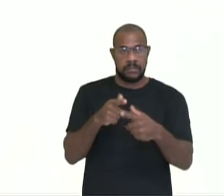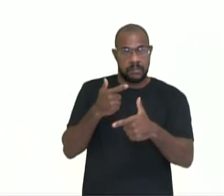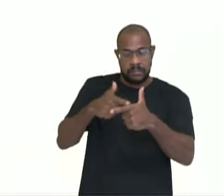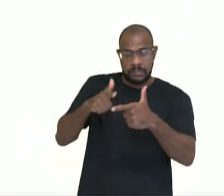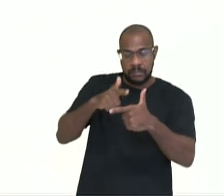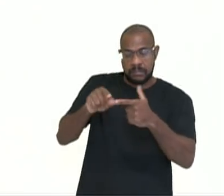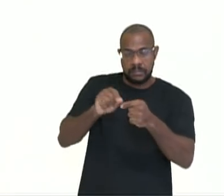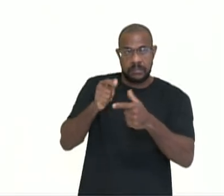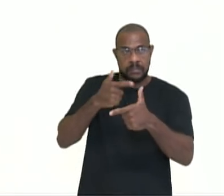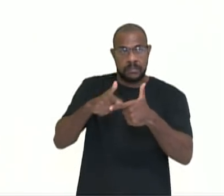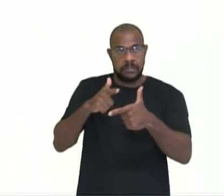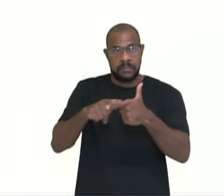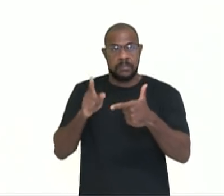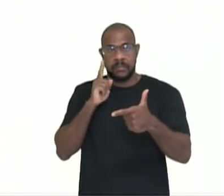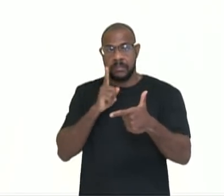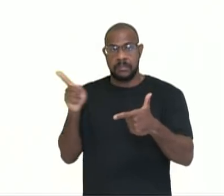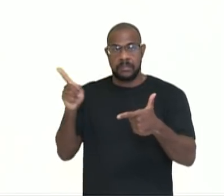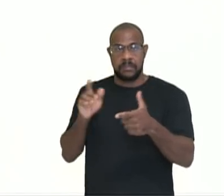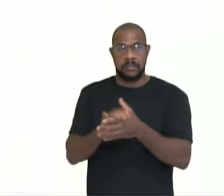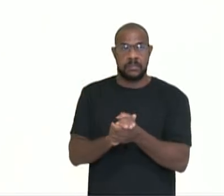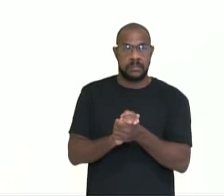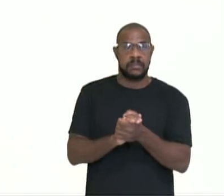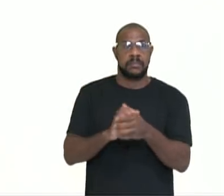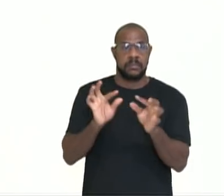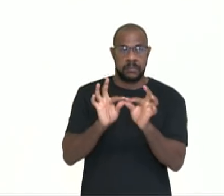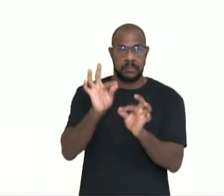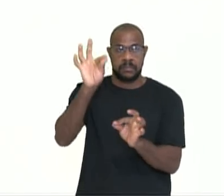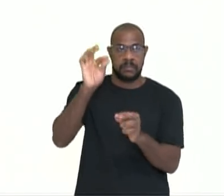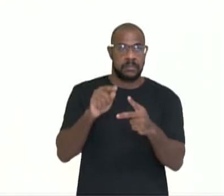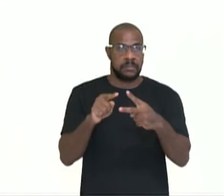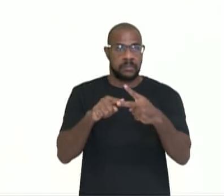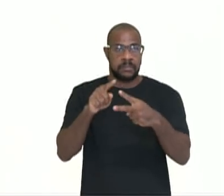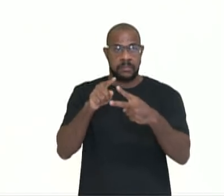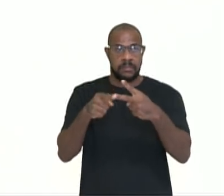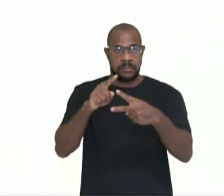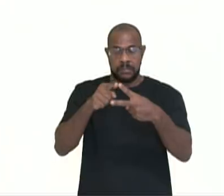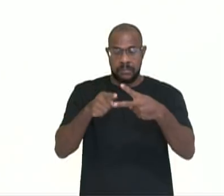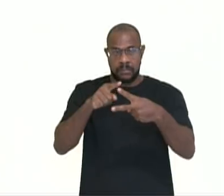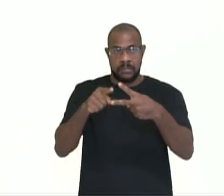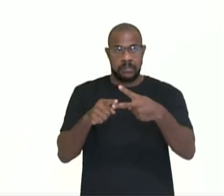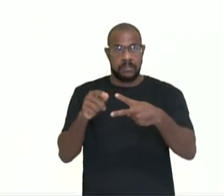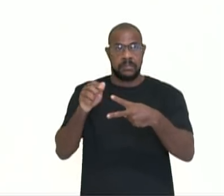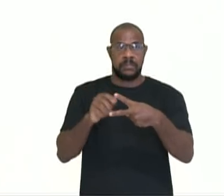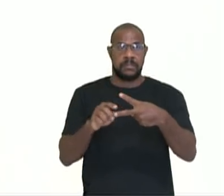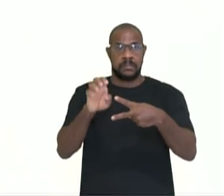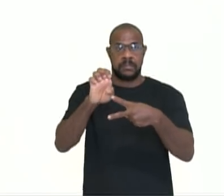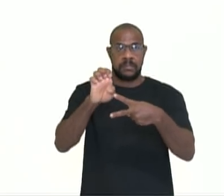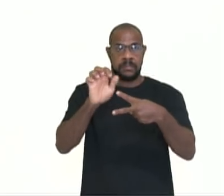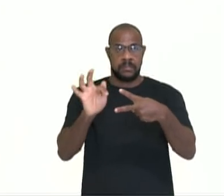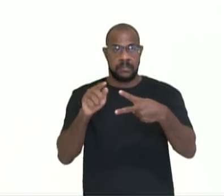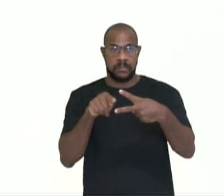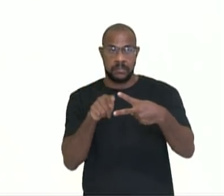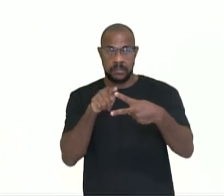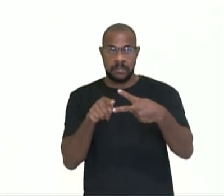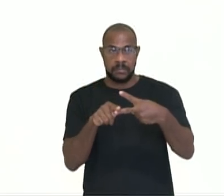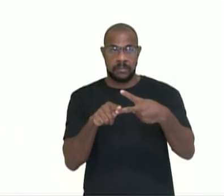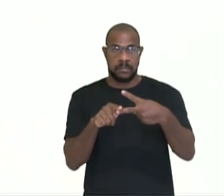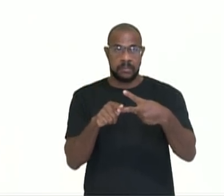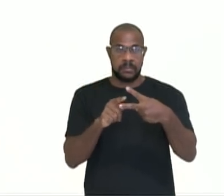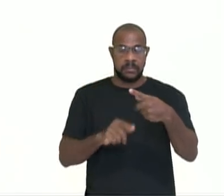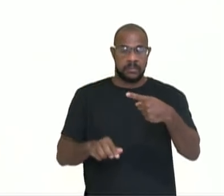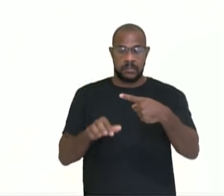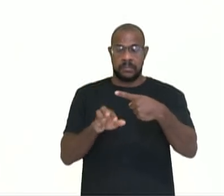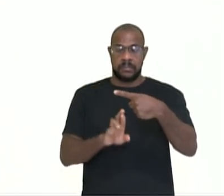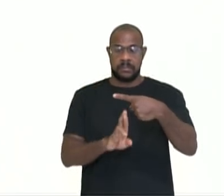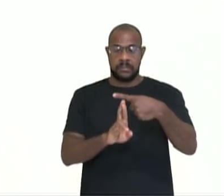essa divisão do comprimento do arco pelo raio da circunferência, você terá o quanto vale o